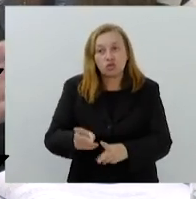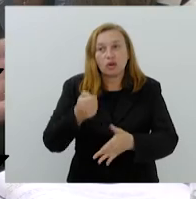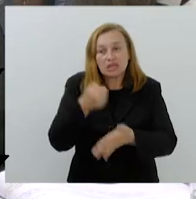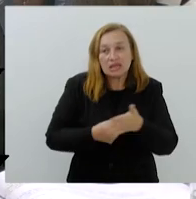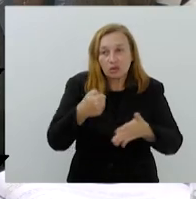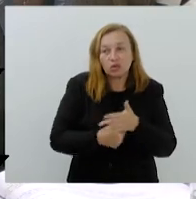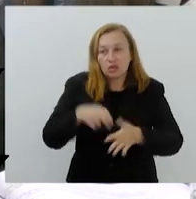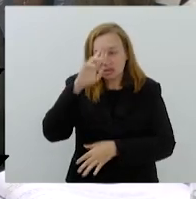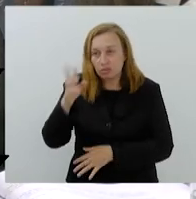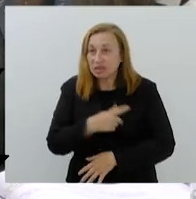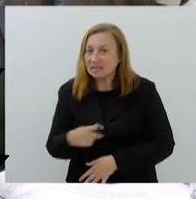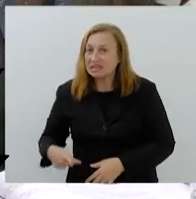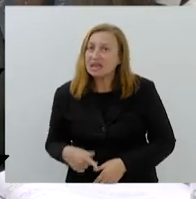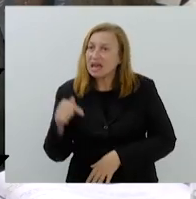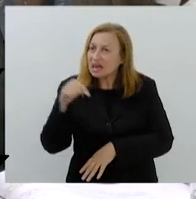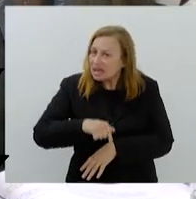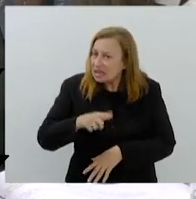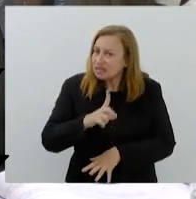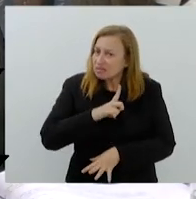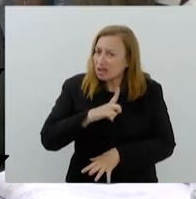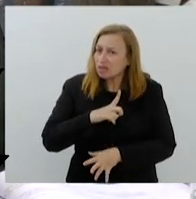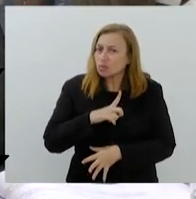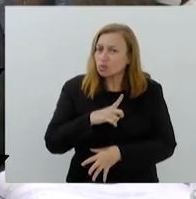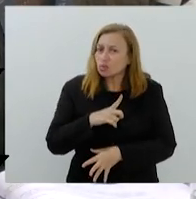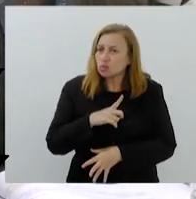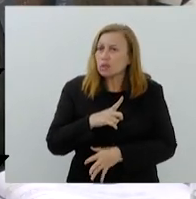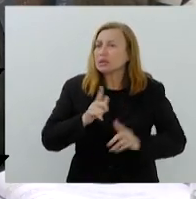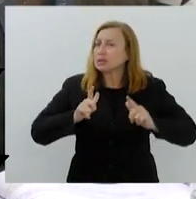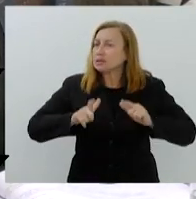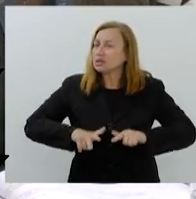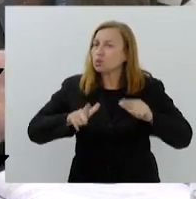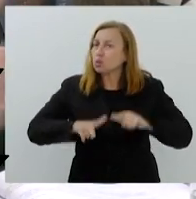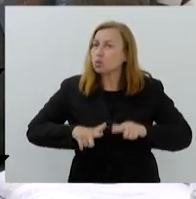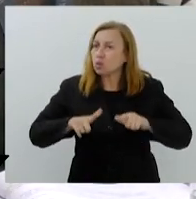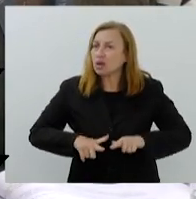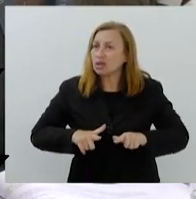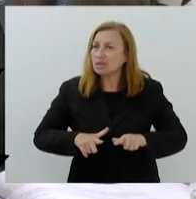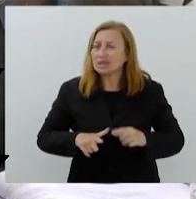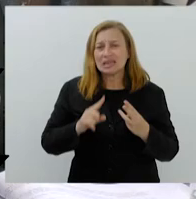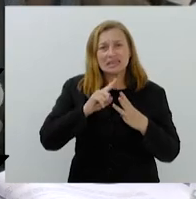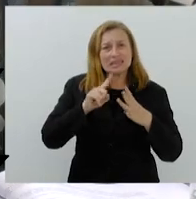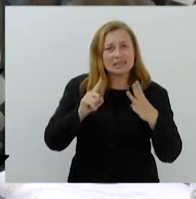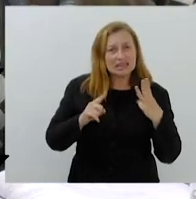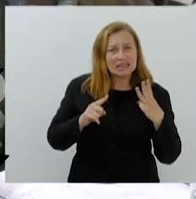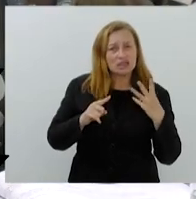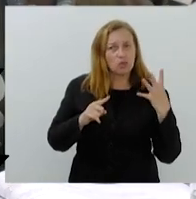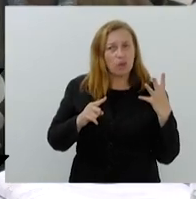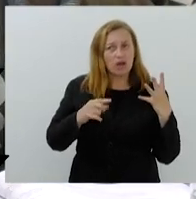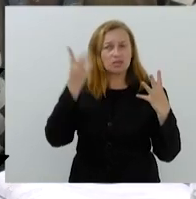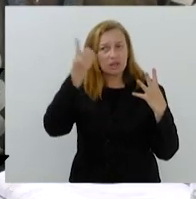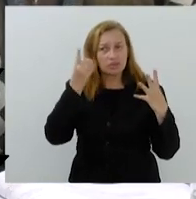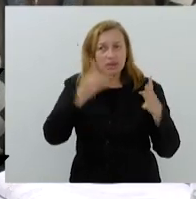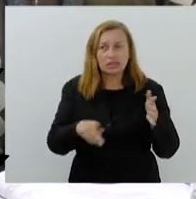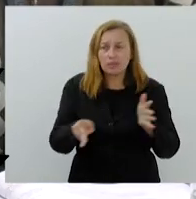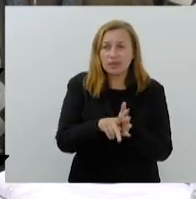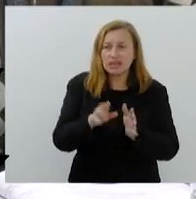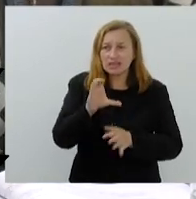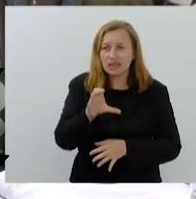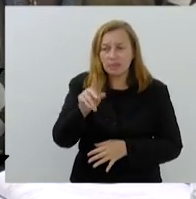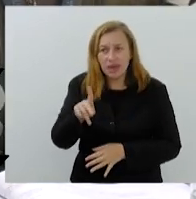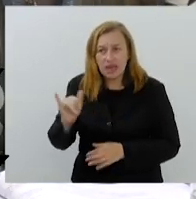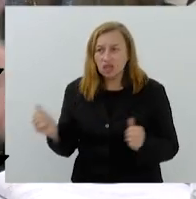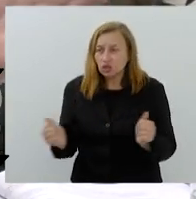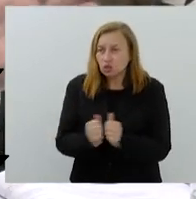presidente. Aqui nós temos nesse local 3-4 deputados que fazem parte da CPI